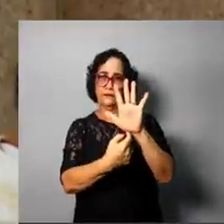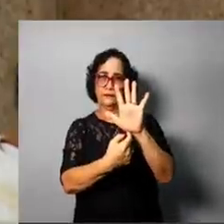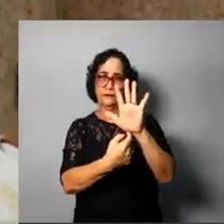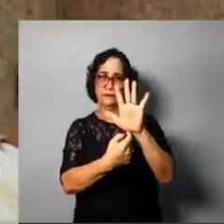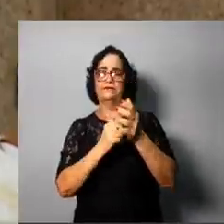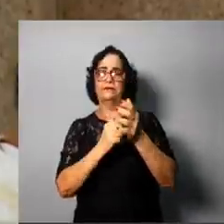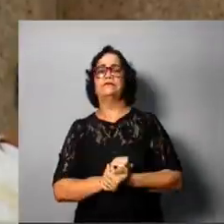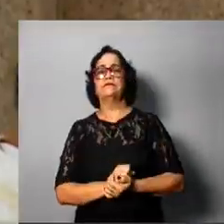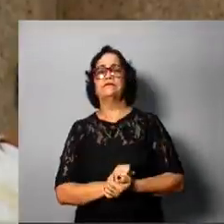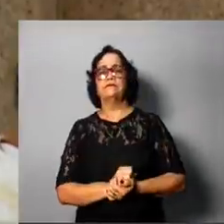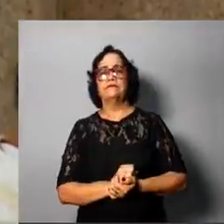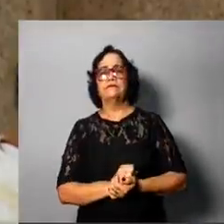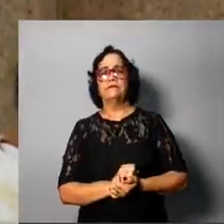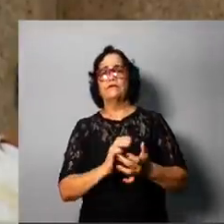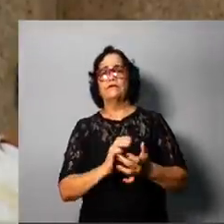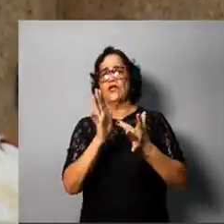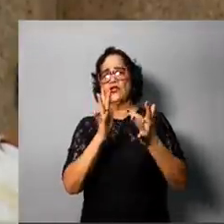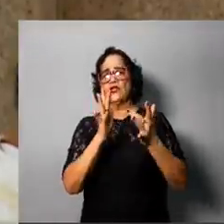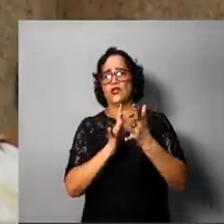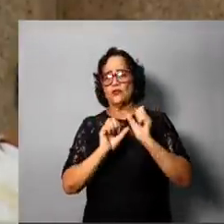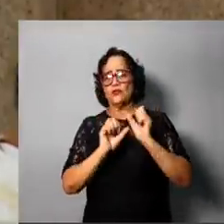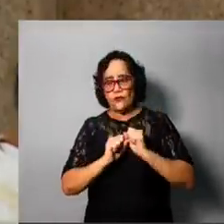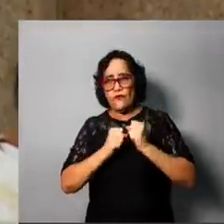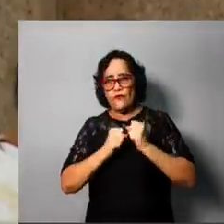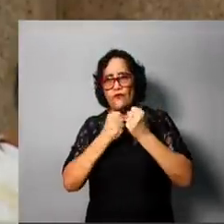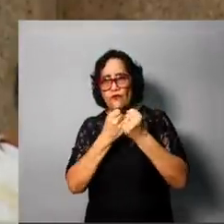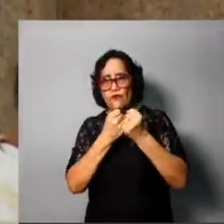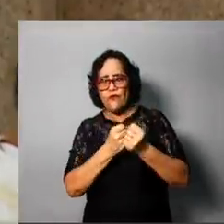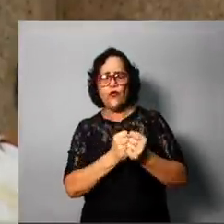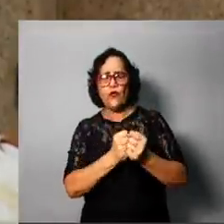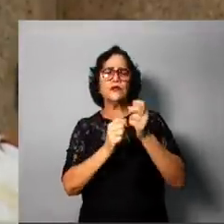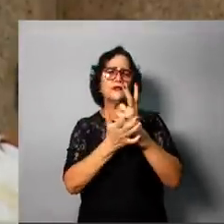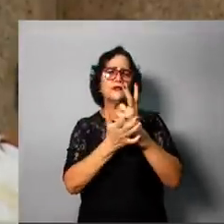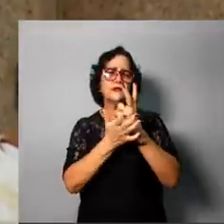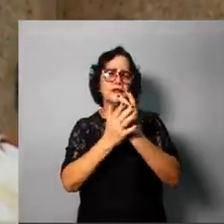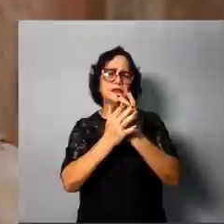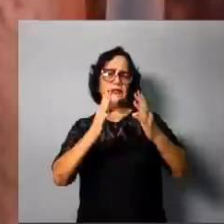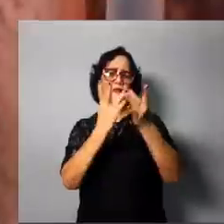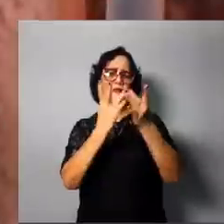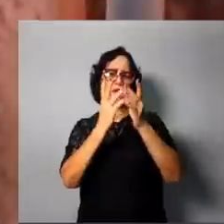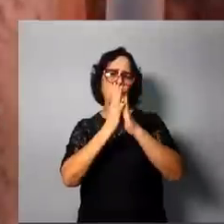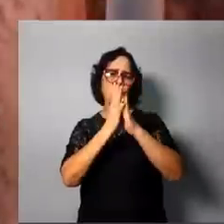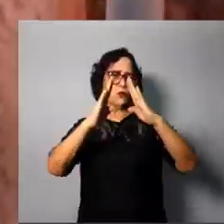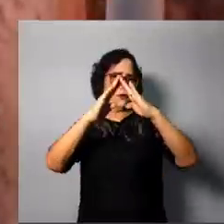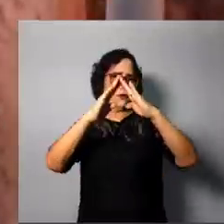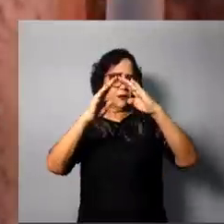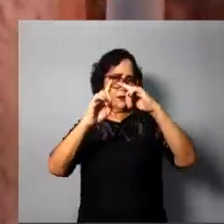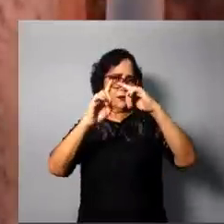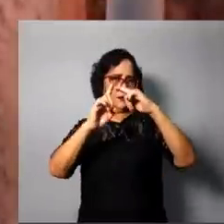Cristo se doa a sua esposa à igreja.